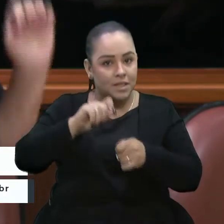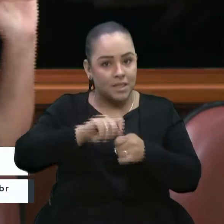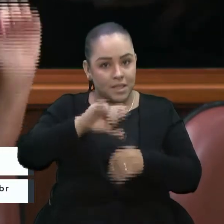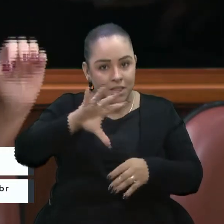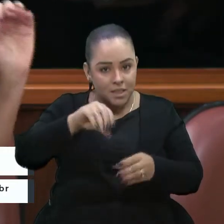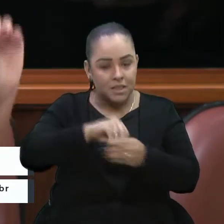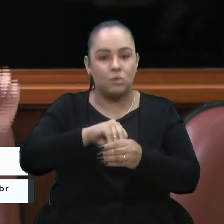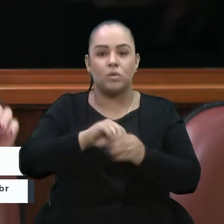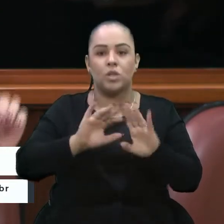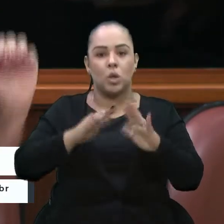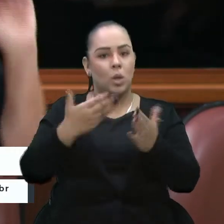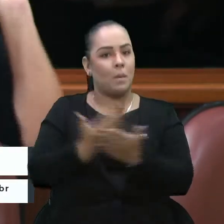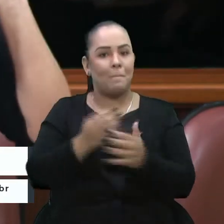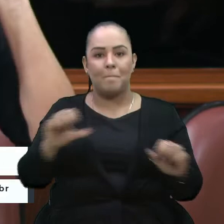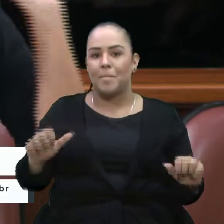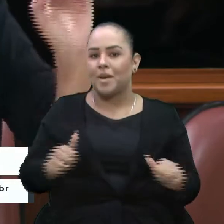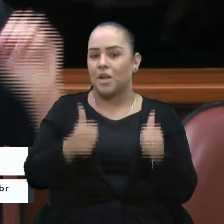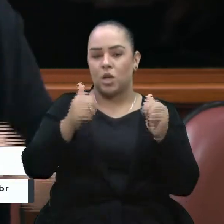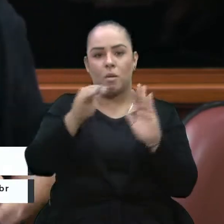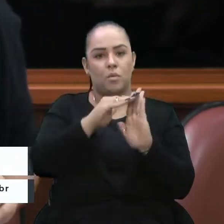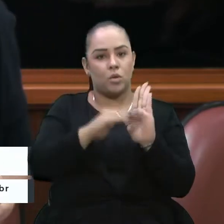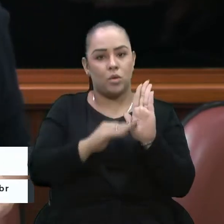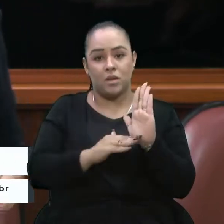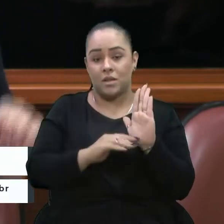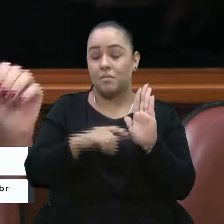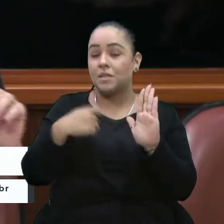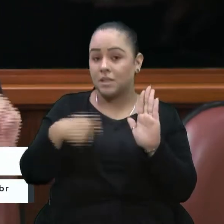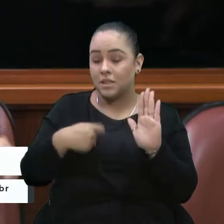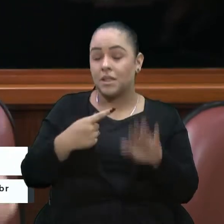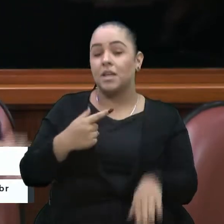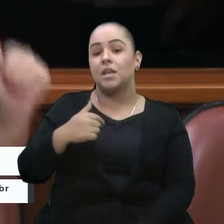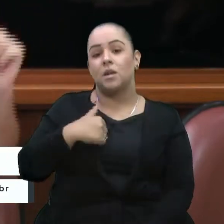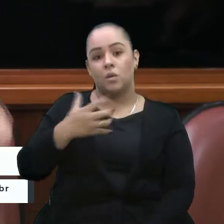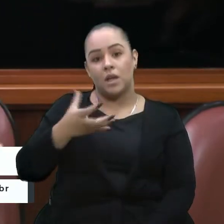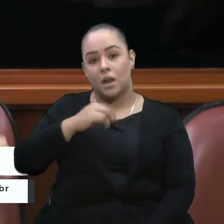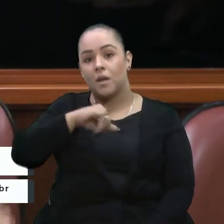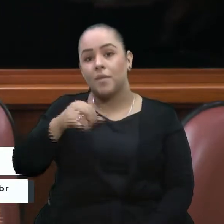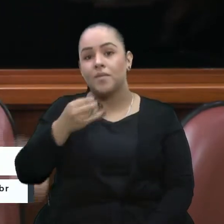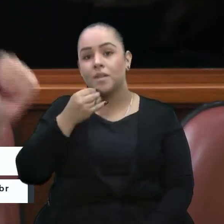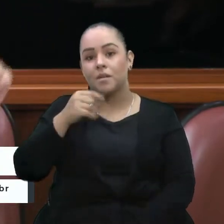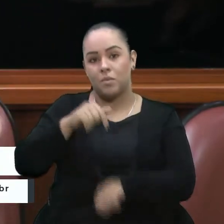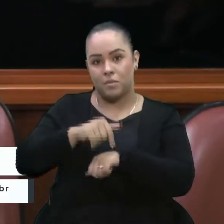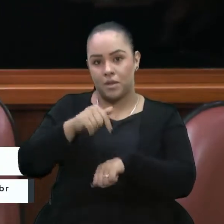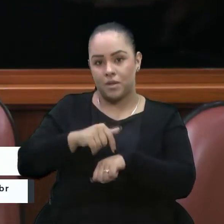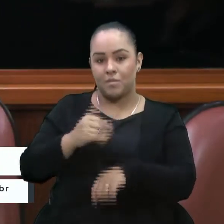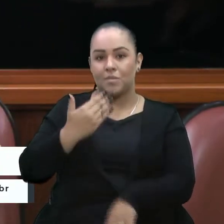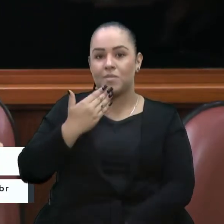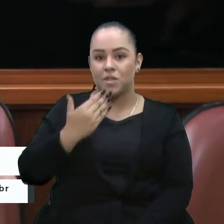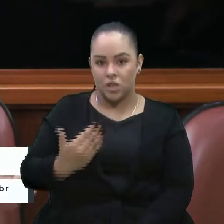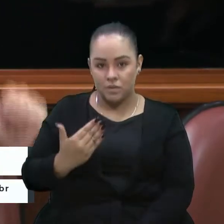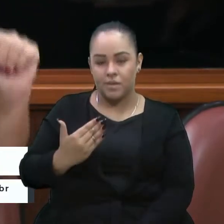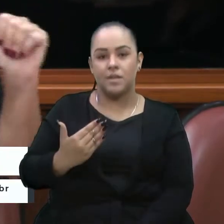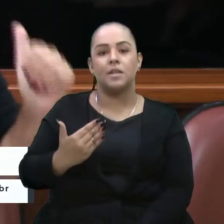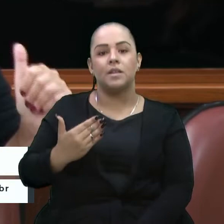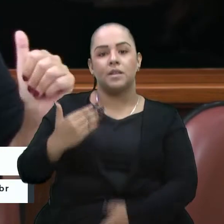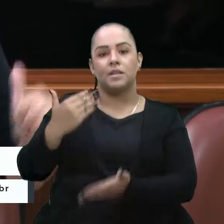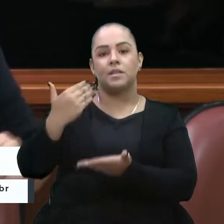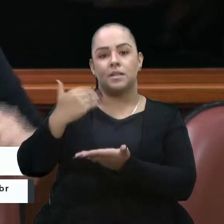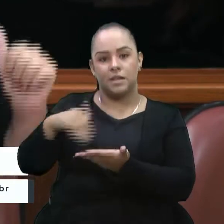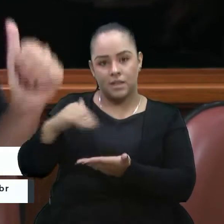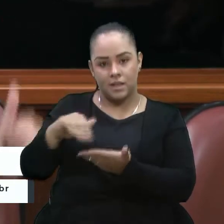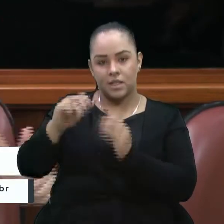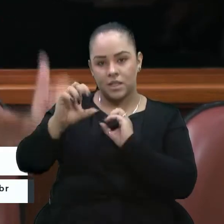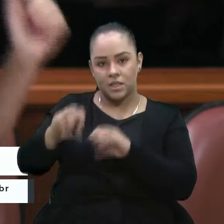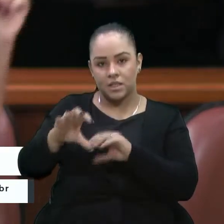os melhores protocolos possíveis. E eu quero já aproveitar esse momento para pedir para a secretária de Educação